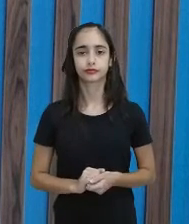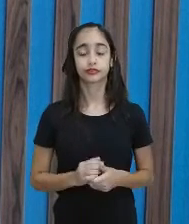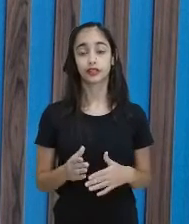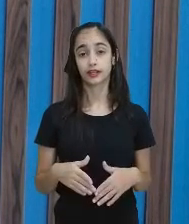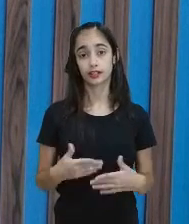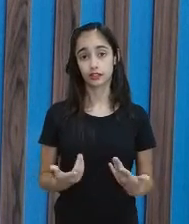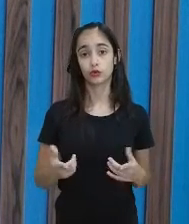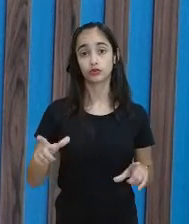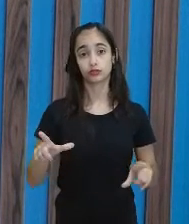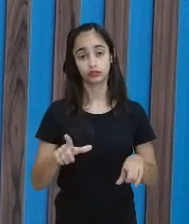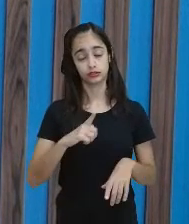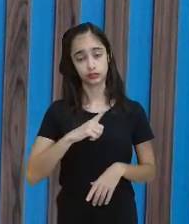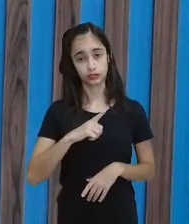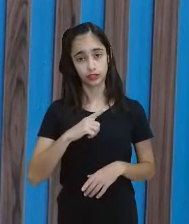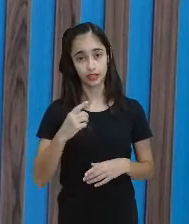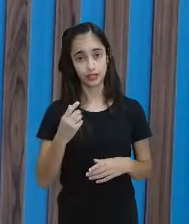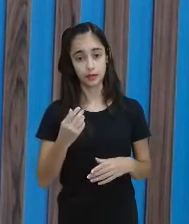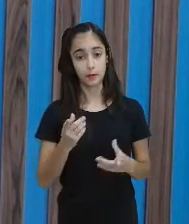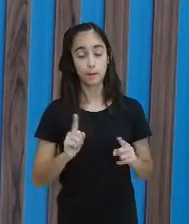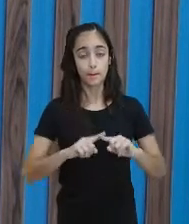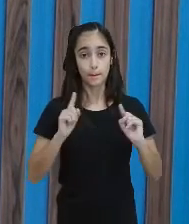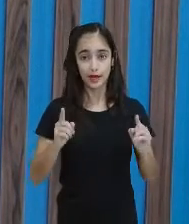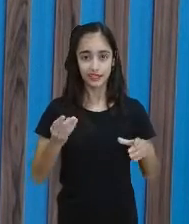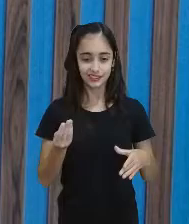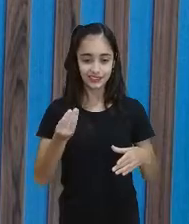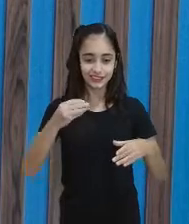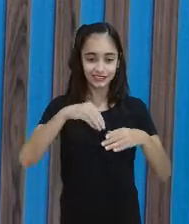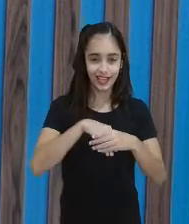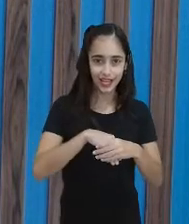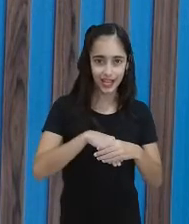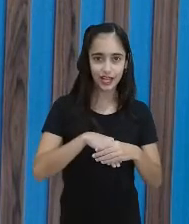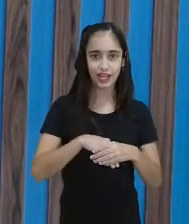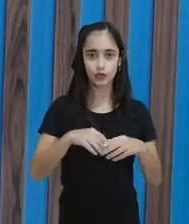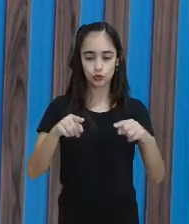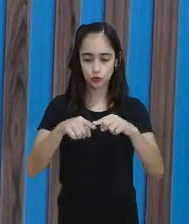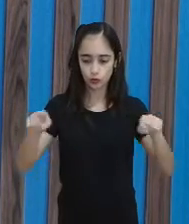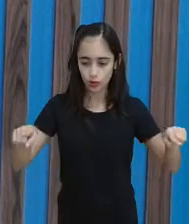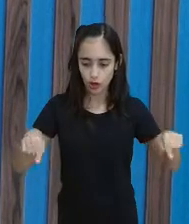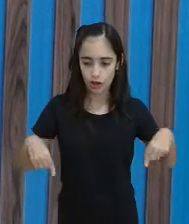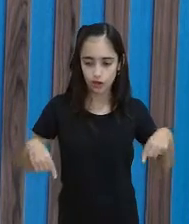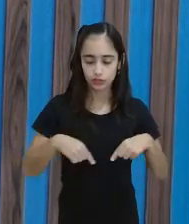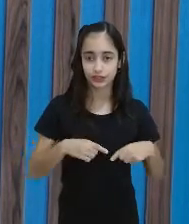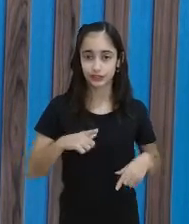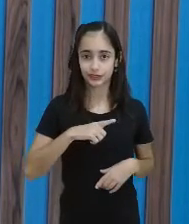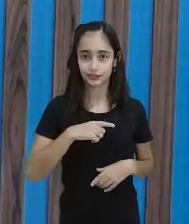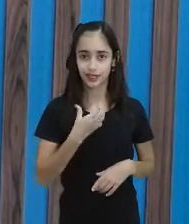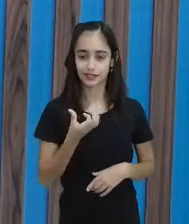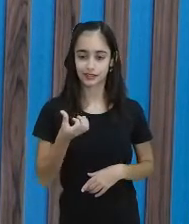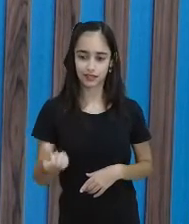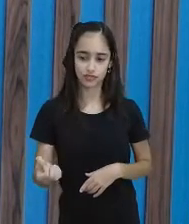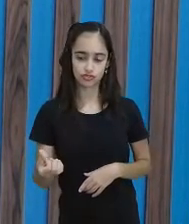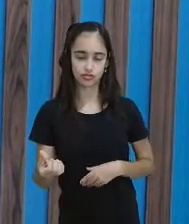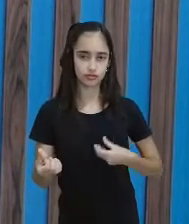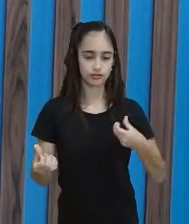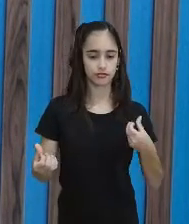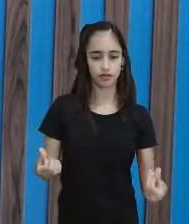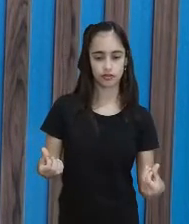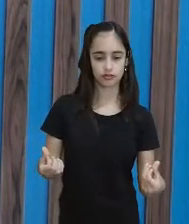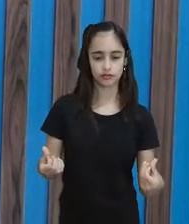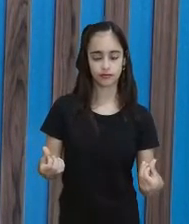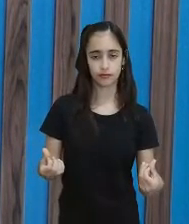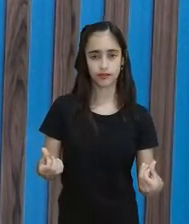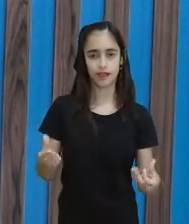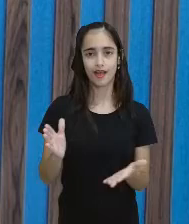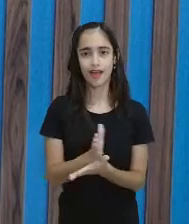mas dentro da quadra ficam os 6, né? Aí você pode dizer, professor, mas vez ou outra eu vejo alguém entrando e saindo, né? O